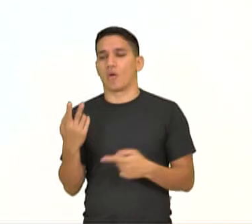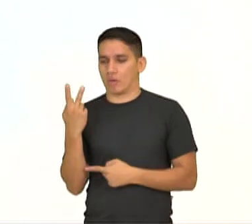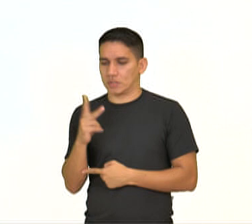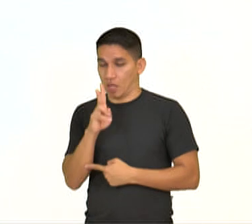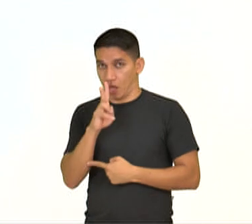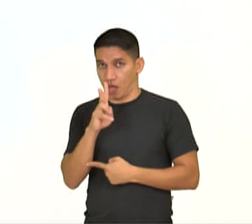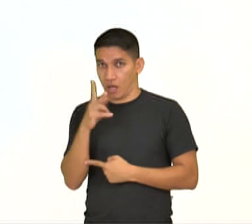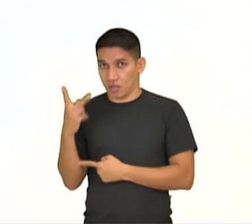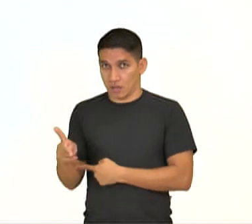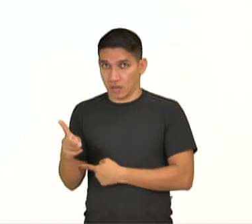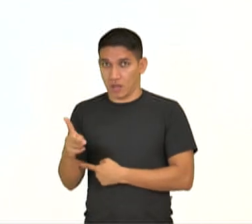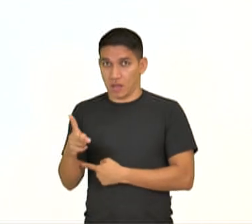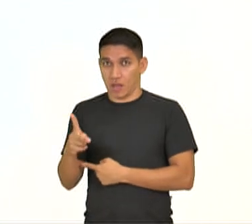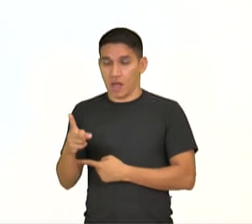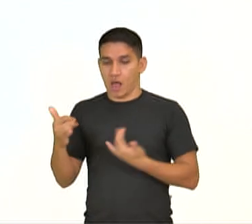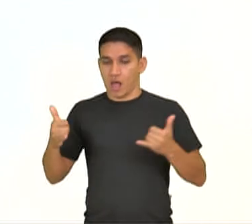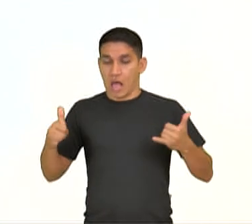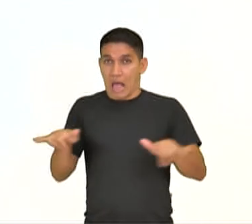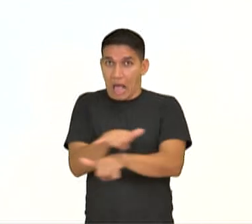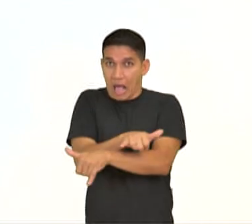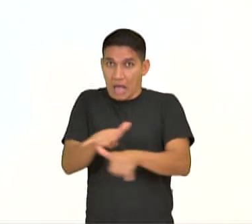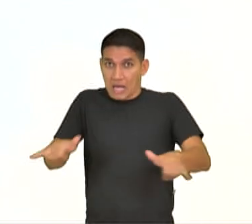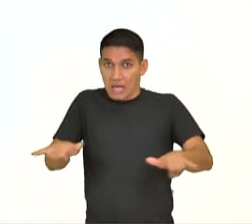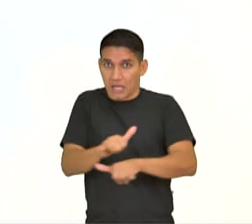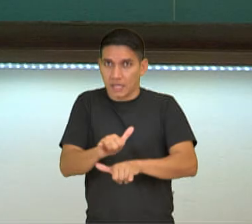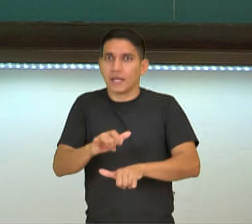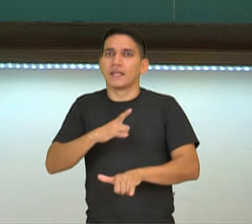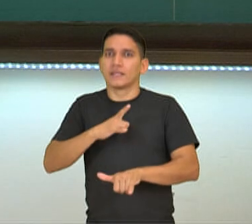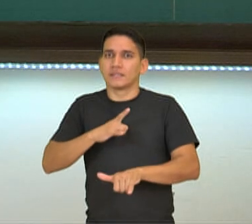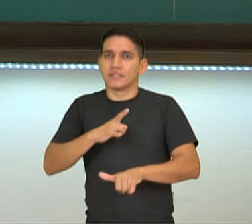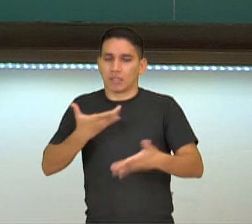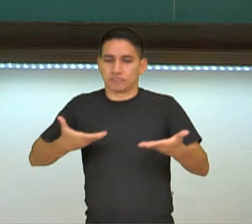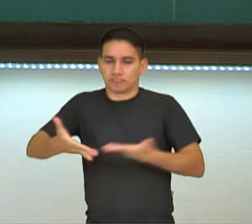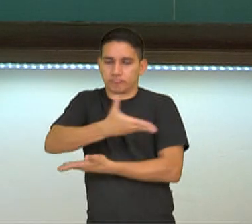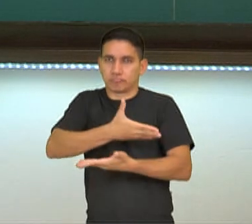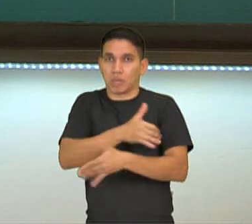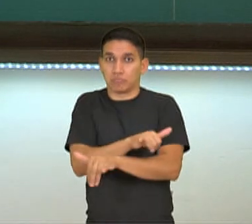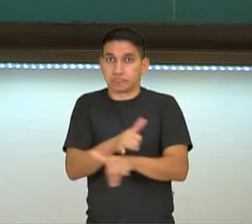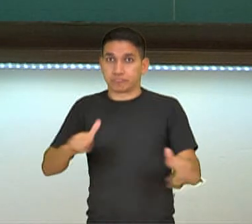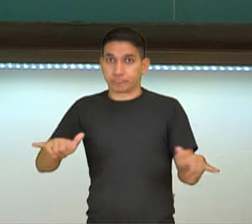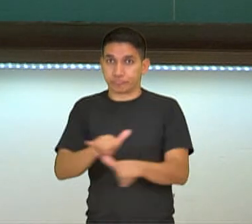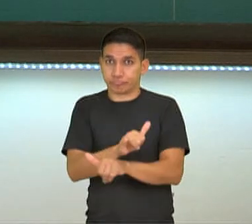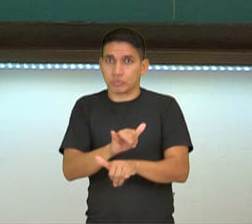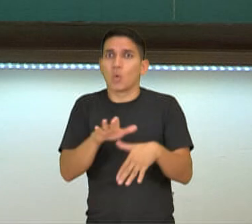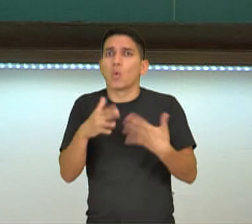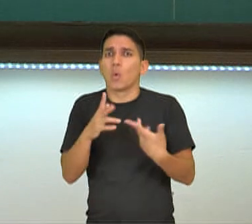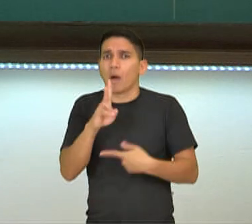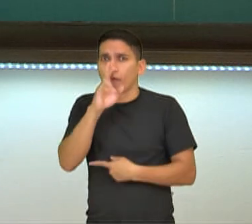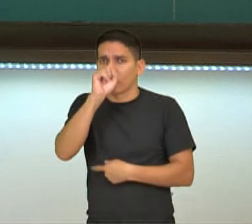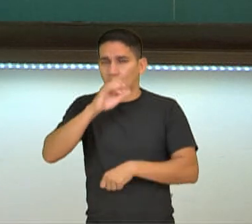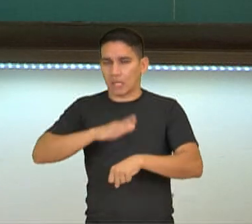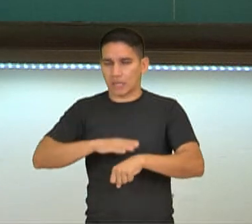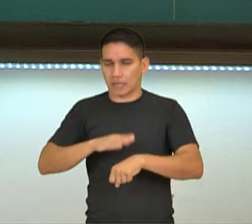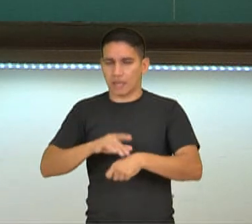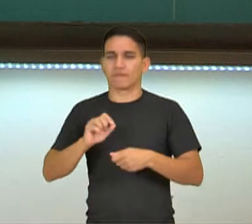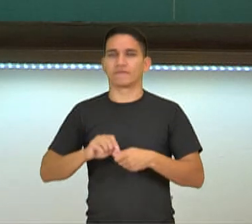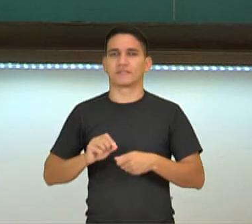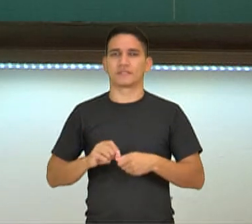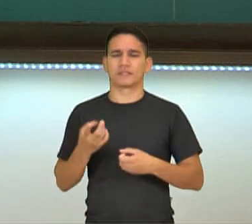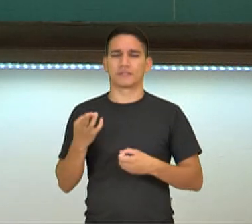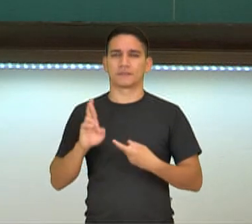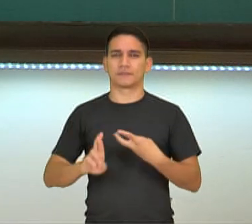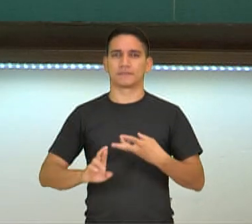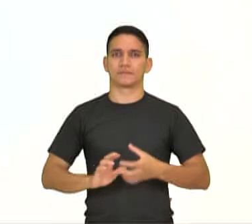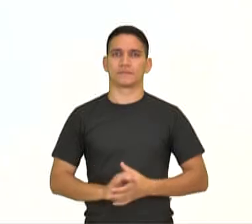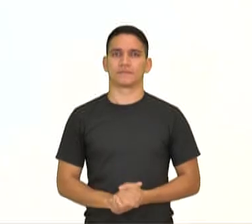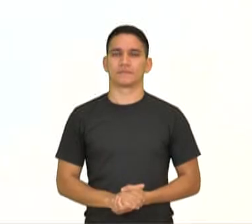valor das cargas? Ok? Então você tem duas cargas interagindo, uma força de 0,1 newtons entre elas. Tempo para você responder